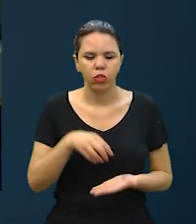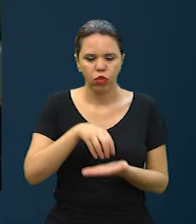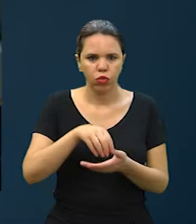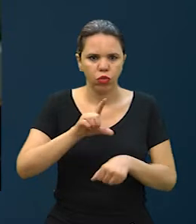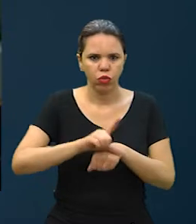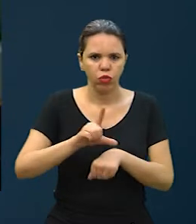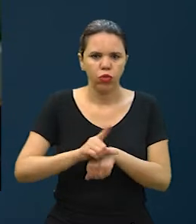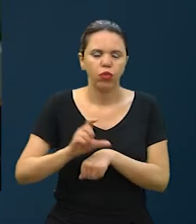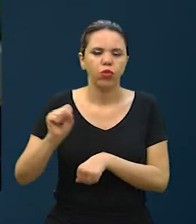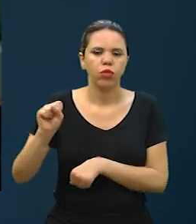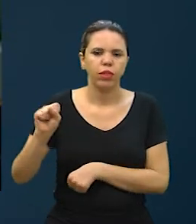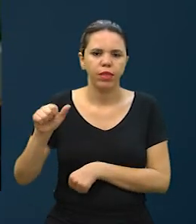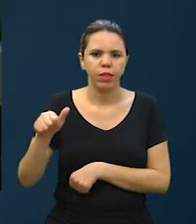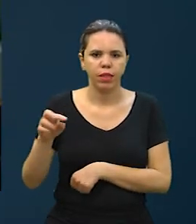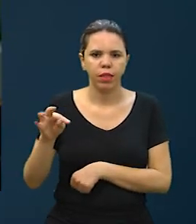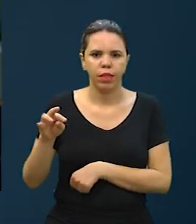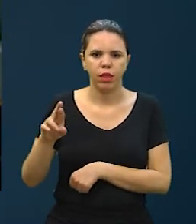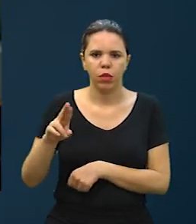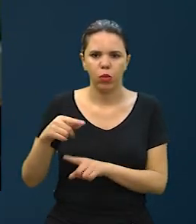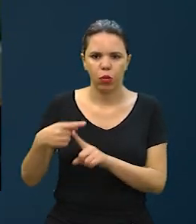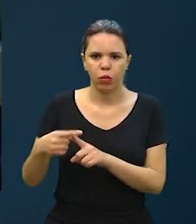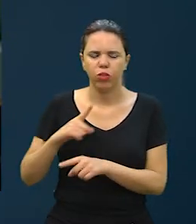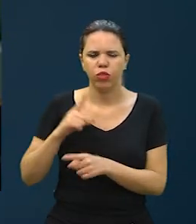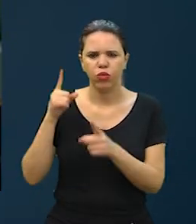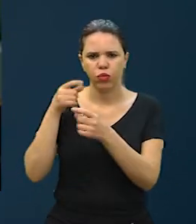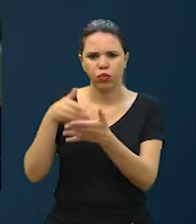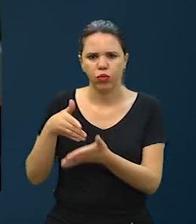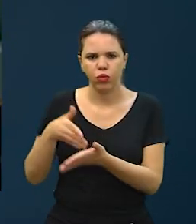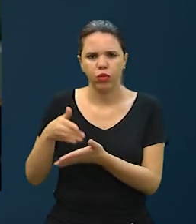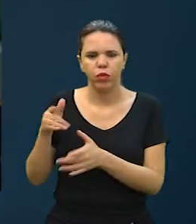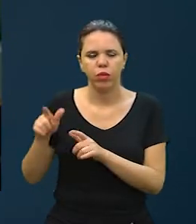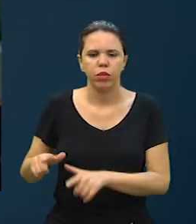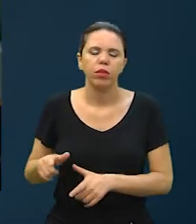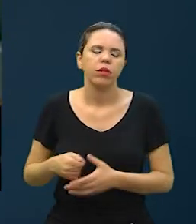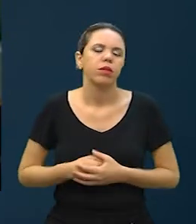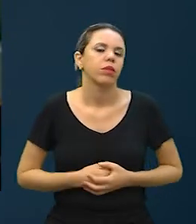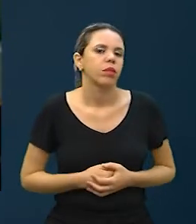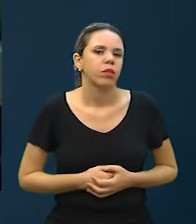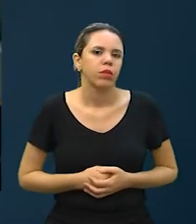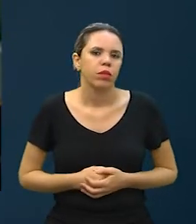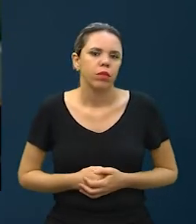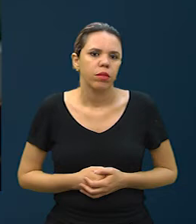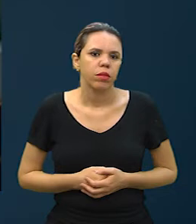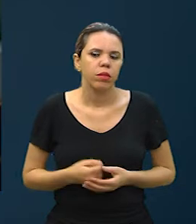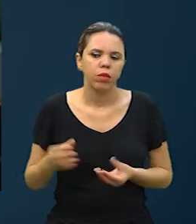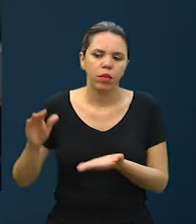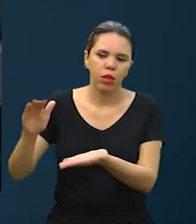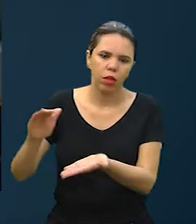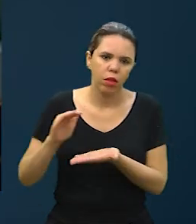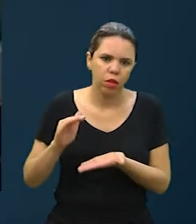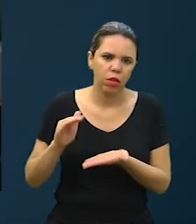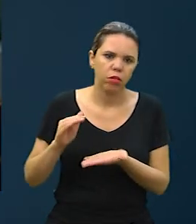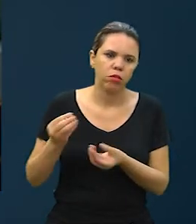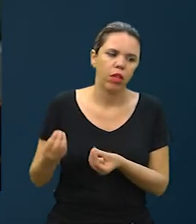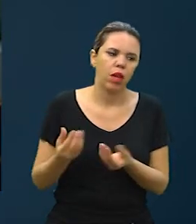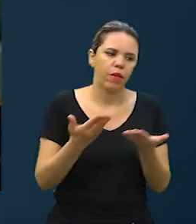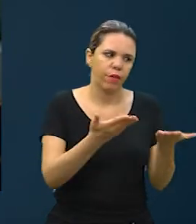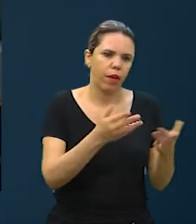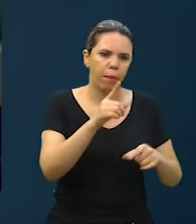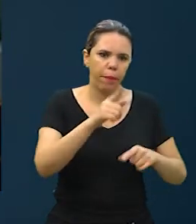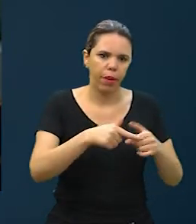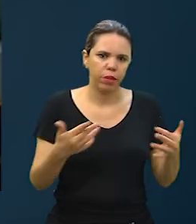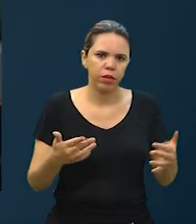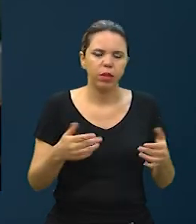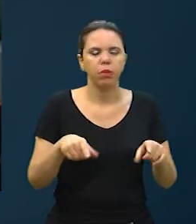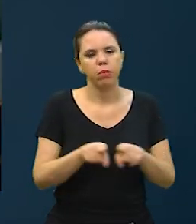logisticamente, onde a gente estava, em Santa Cruz do Sul, a gente tinha uma dificuldade muito grande, tanto de envio e recebimento de peças,